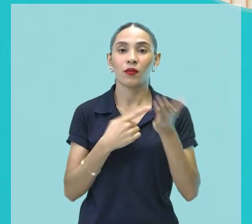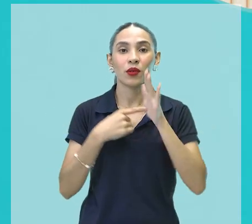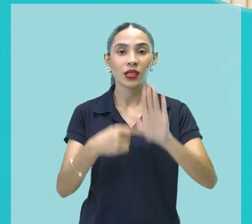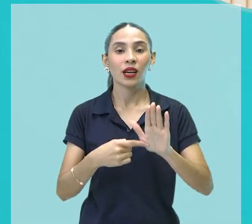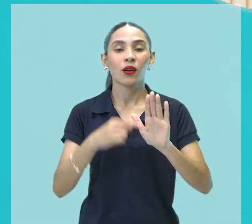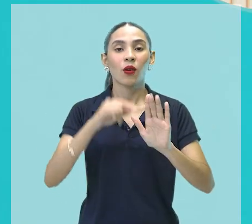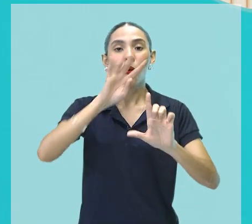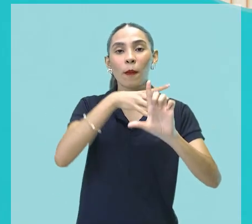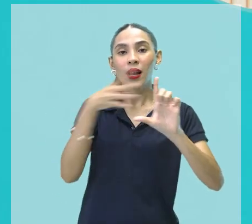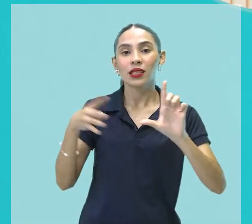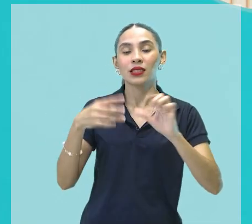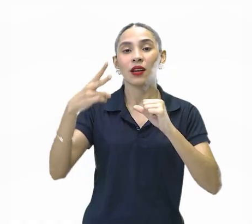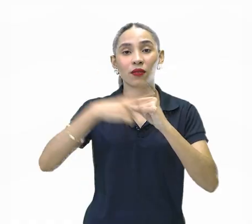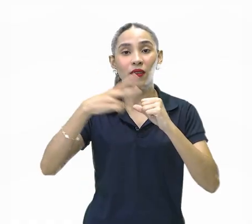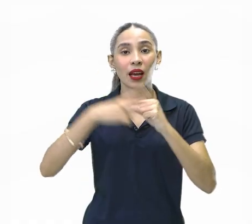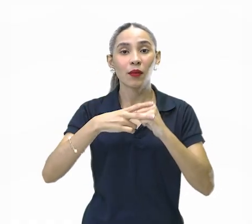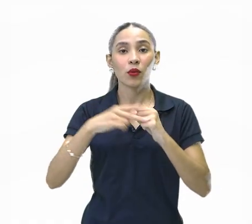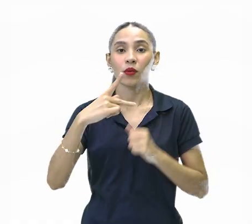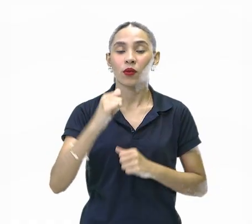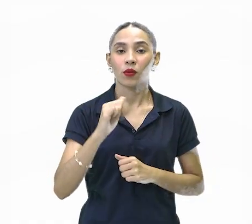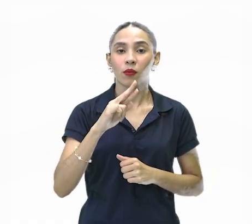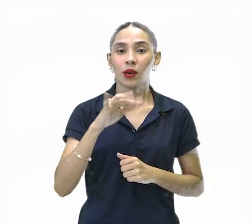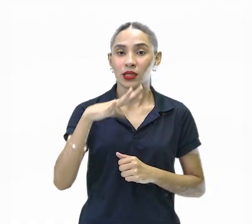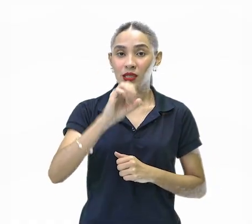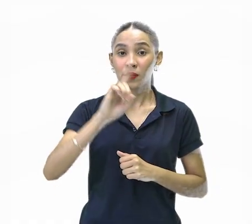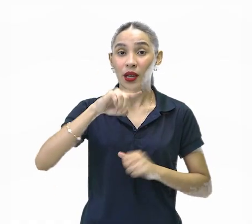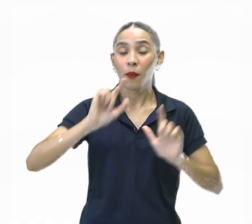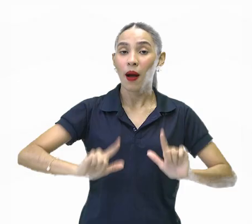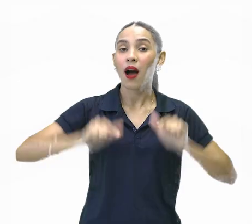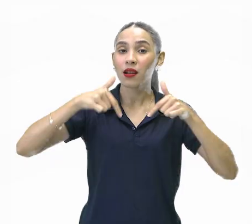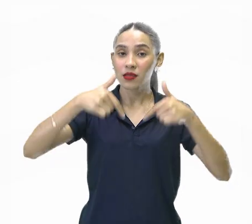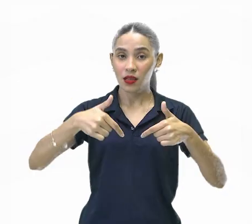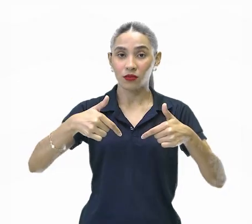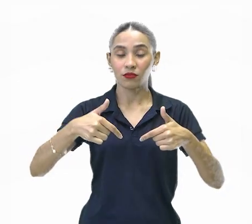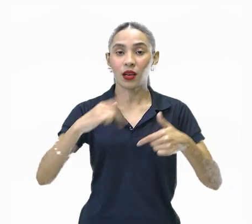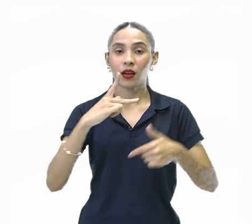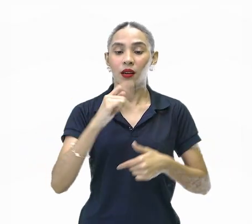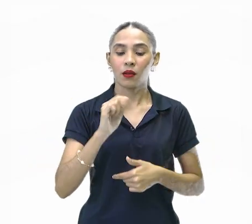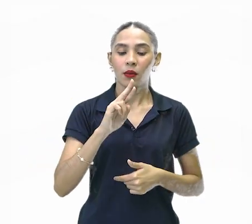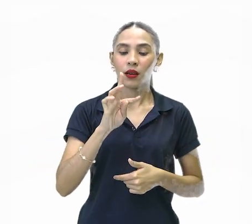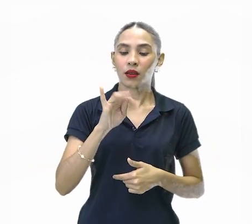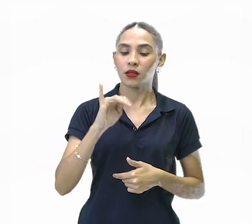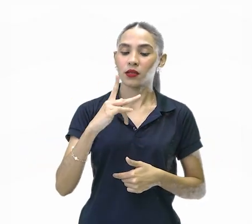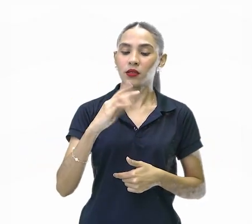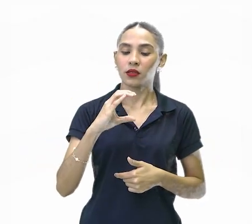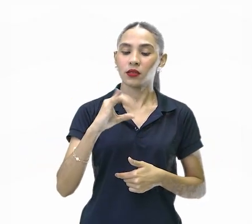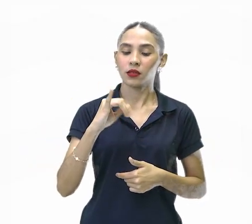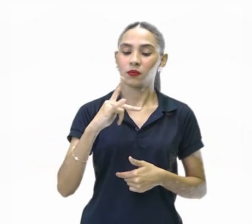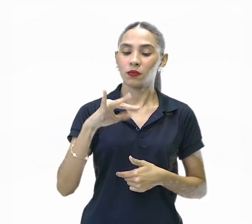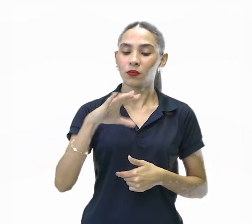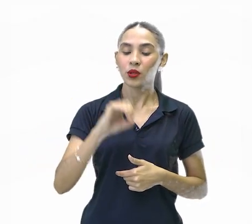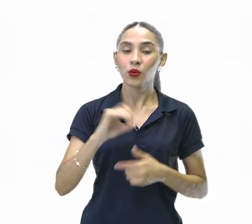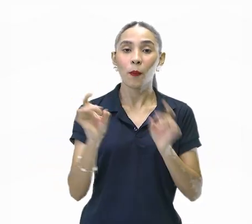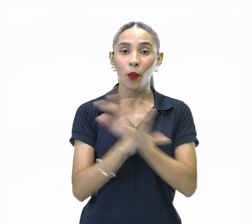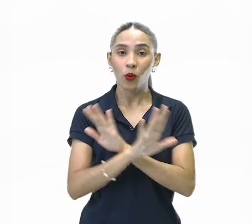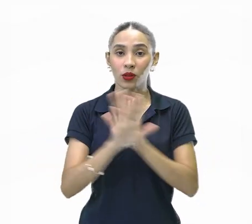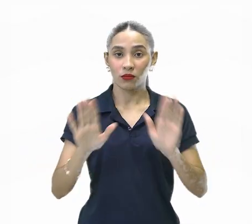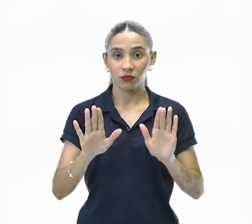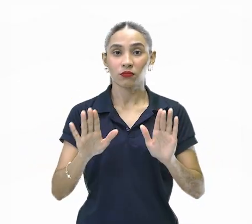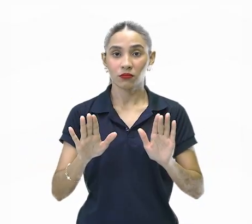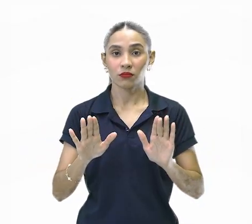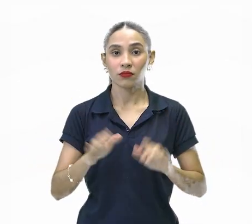uma lista de verbos no particípio, né, que é uma ação. Particípio, então, é quando a ação está pronta e é acabada,